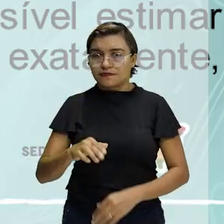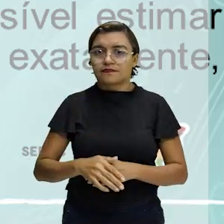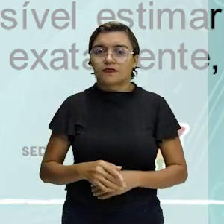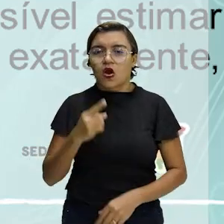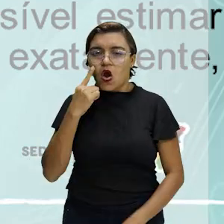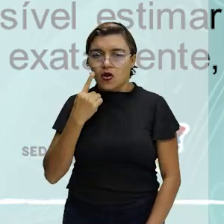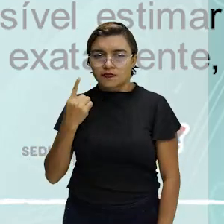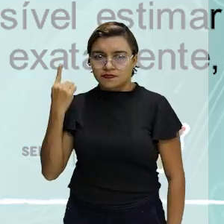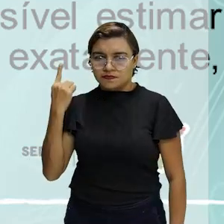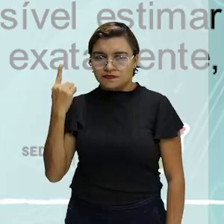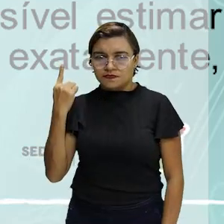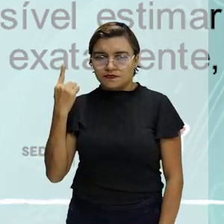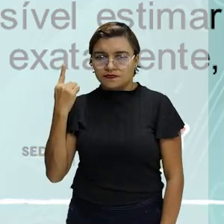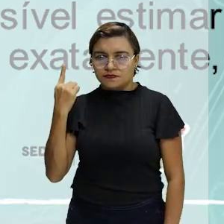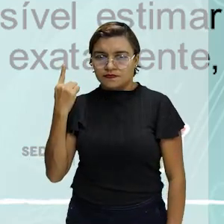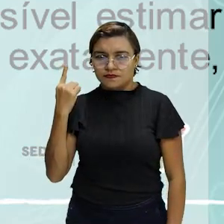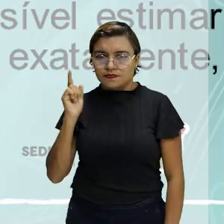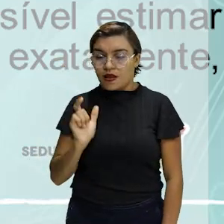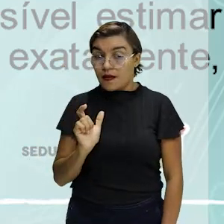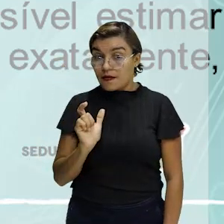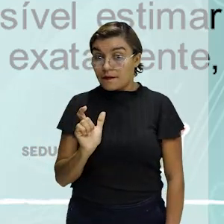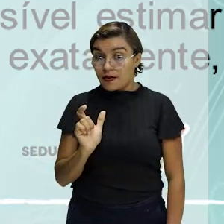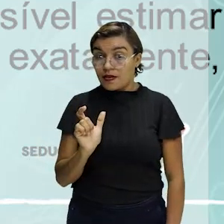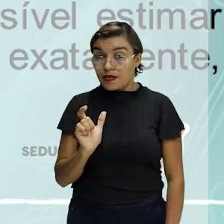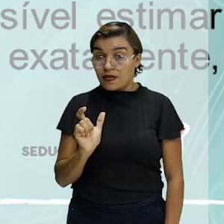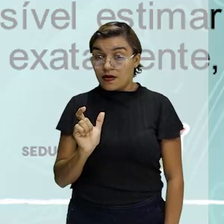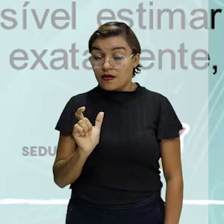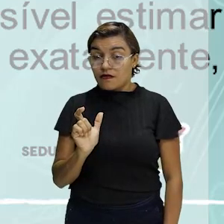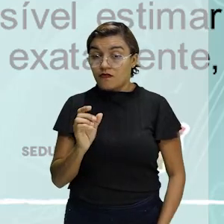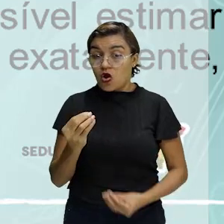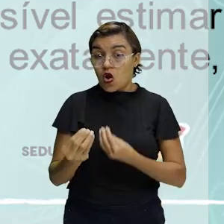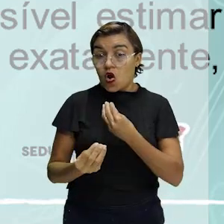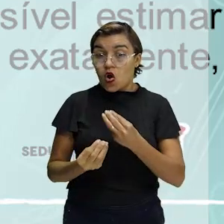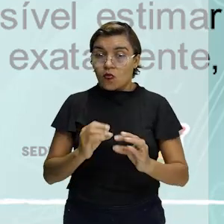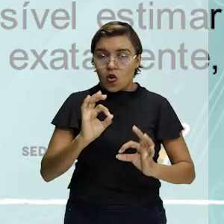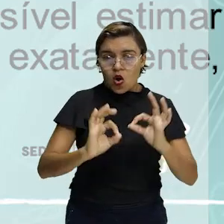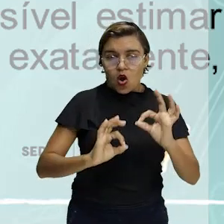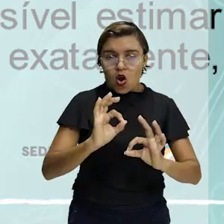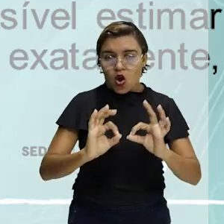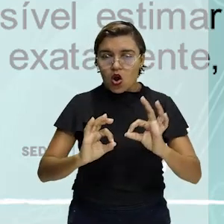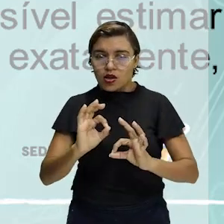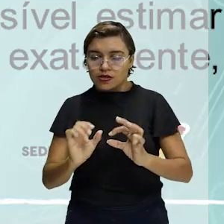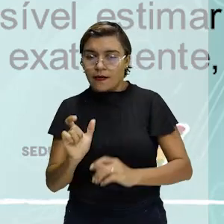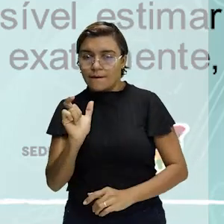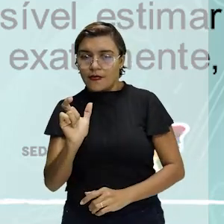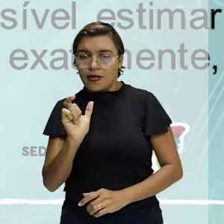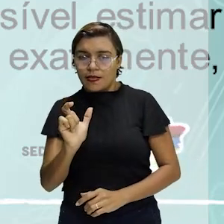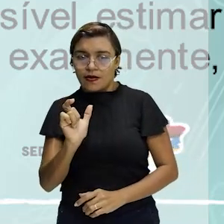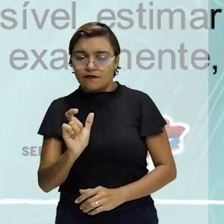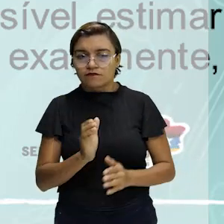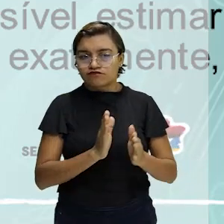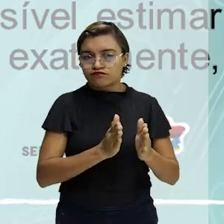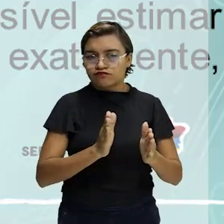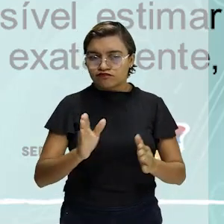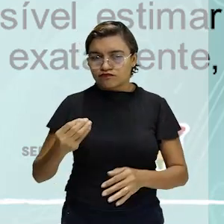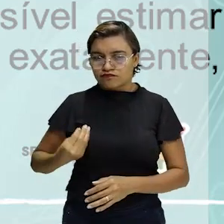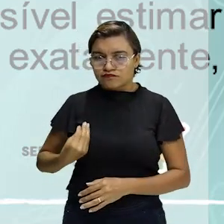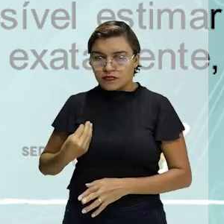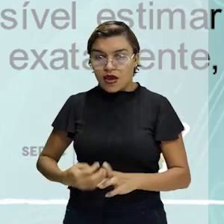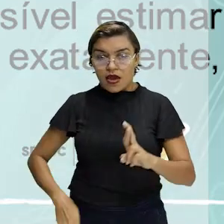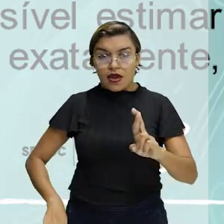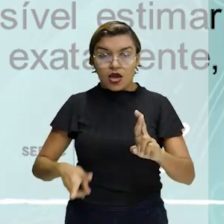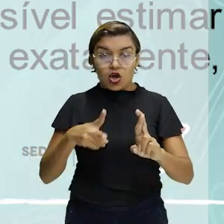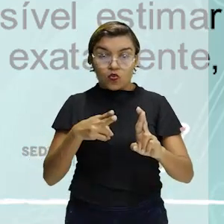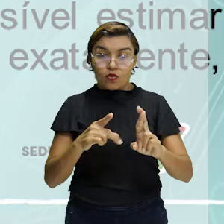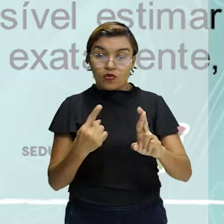O ranking da palavra é a sua posição ao ordenar as palavras por ordem de frequência, ou seja, para R igual a 1,